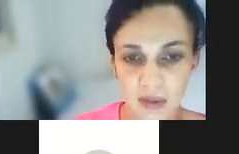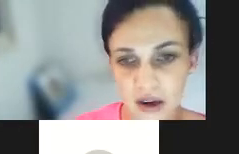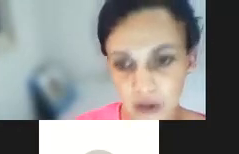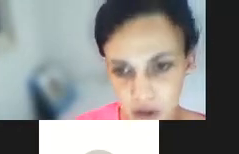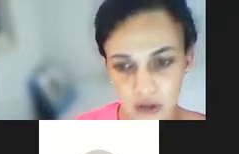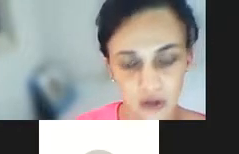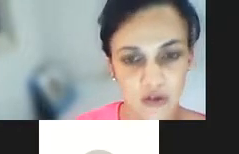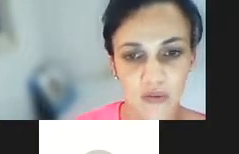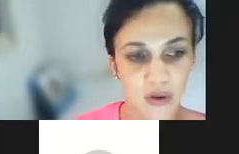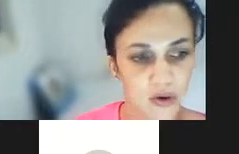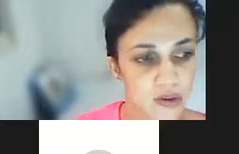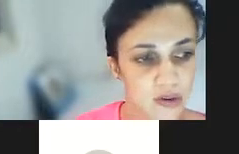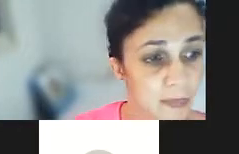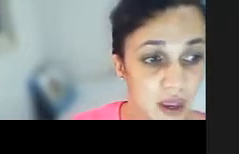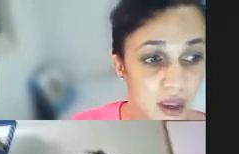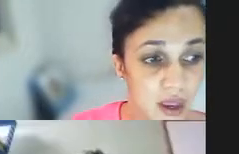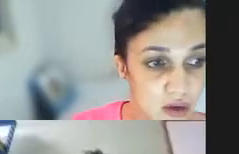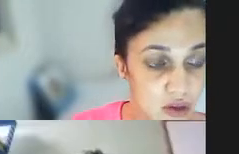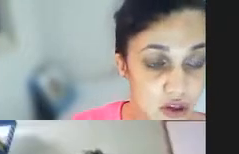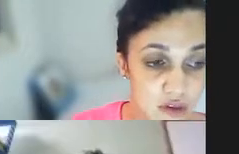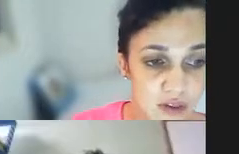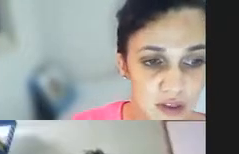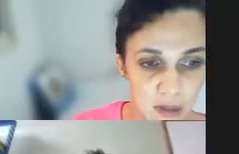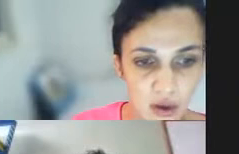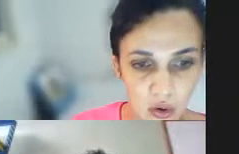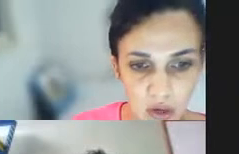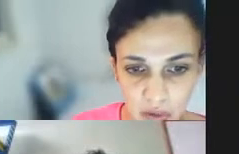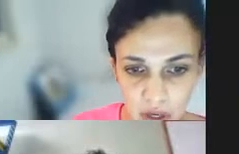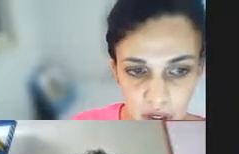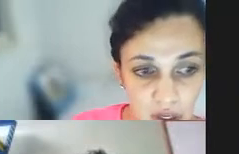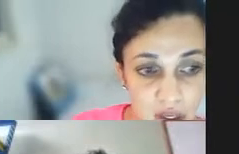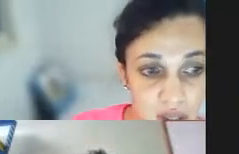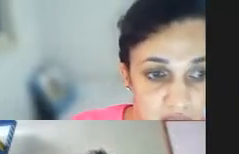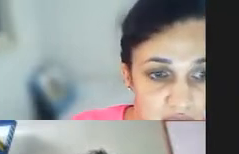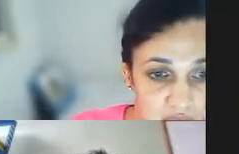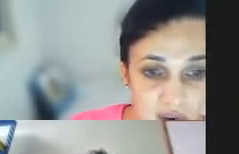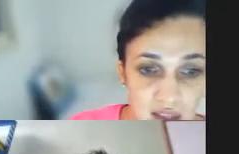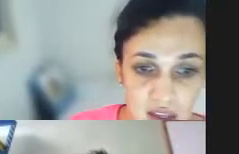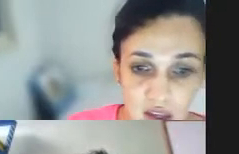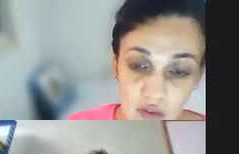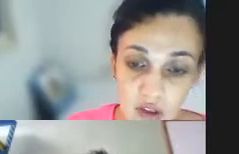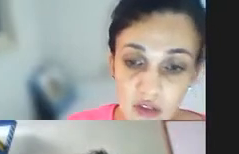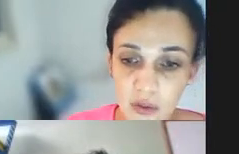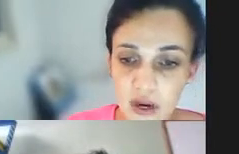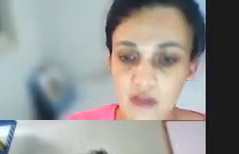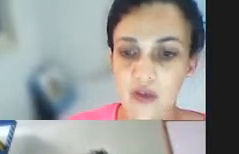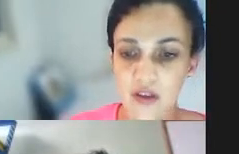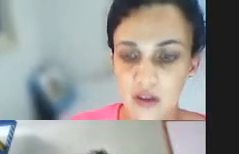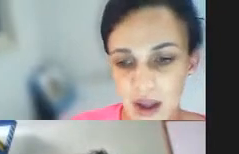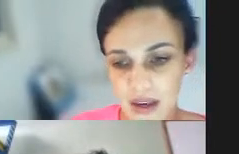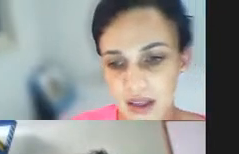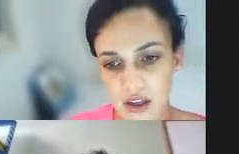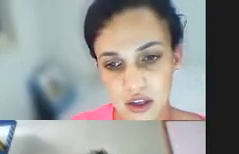para garantir nossas opiniões. Então, a gente visa também contribuir, né, na tentativa da superação